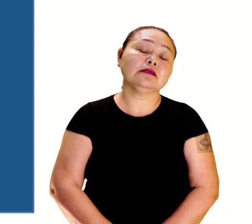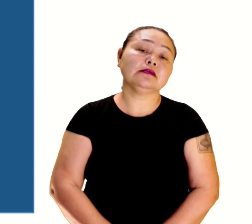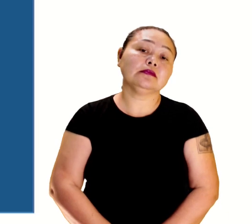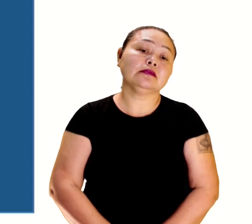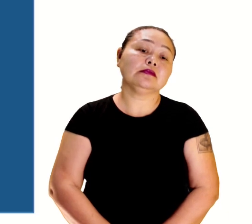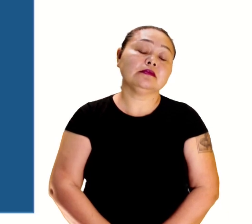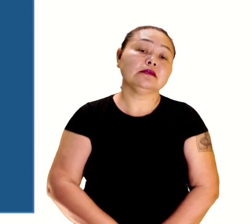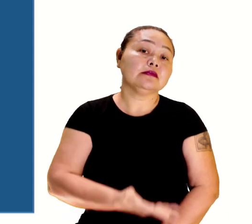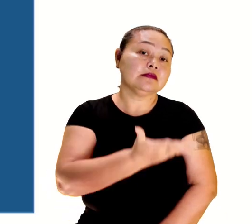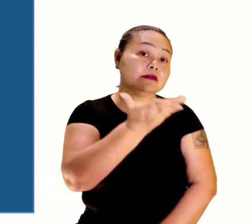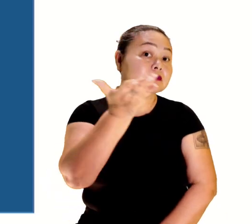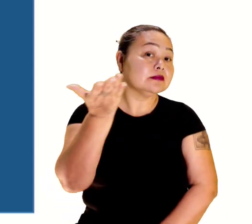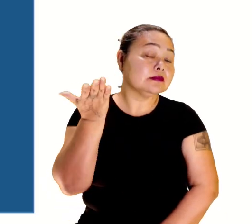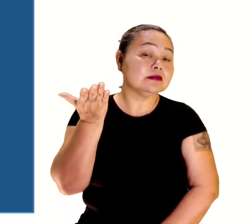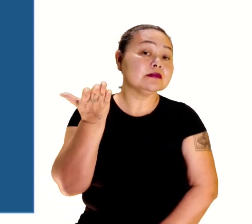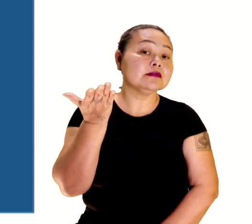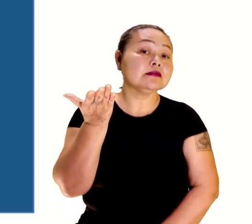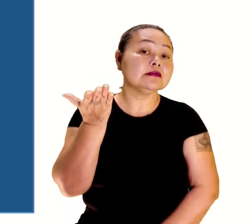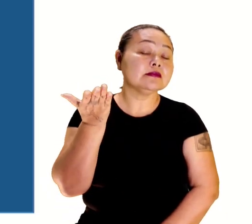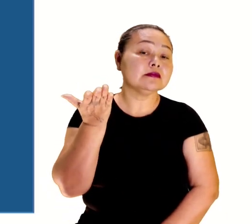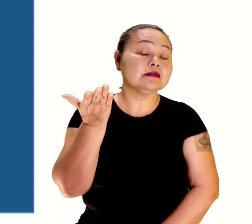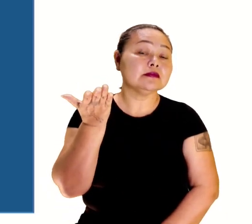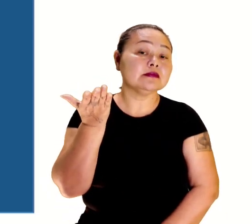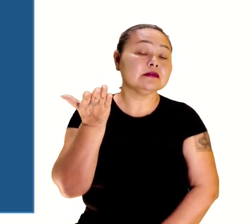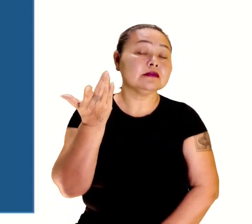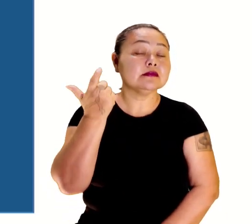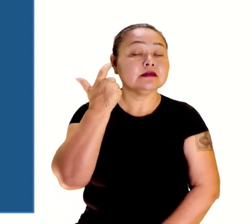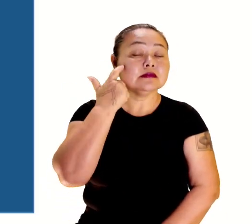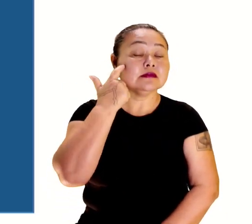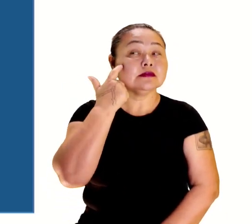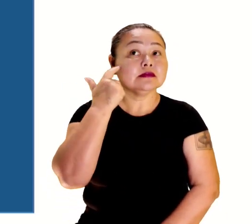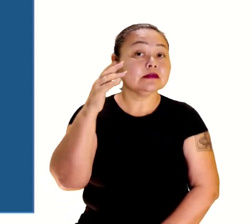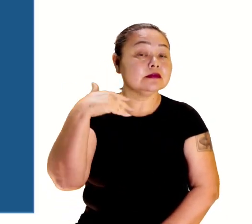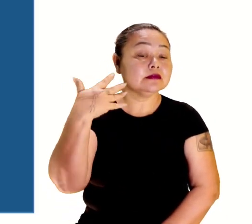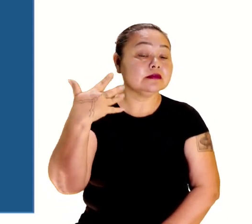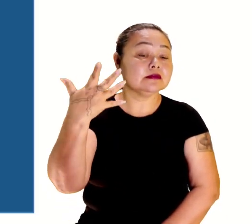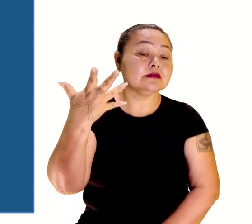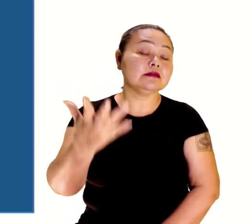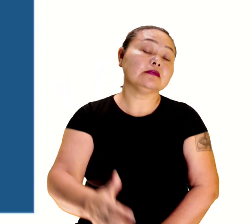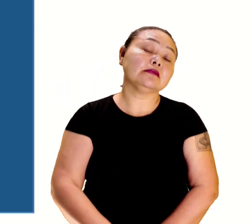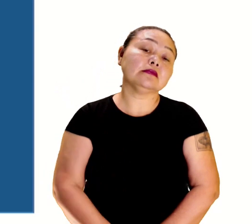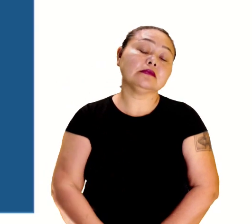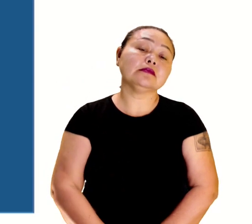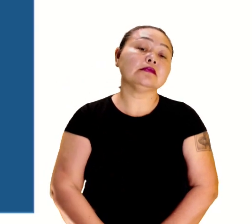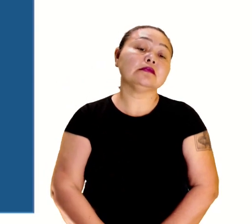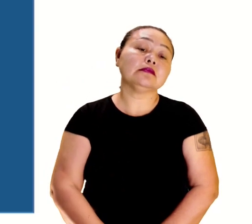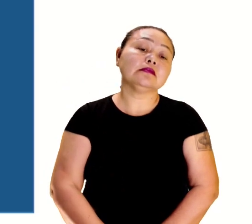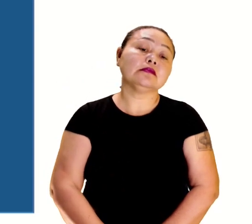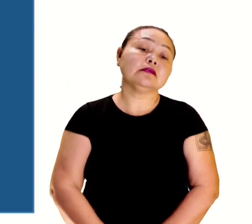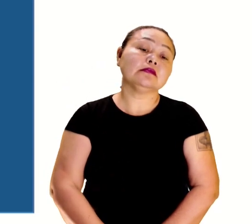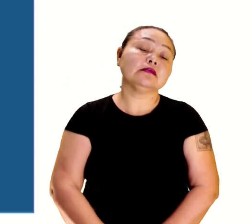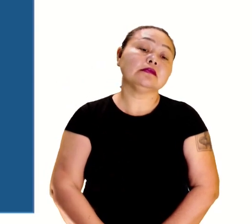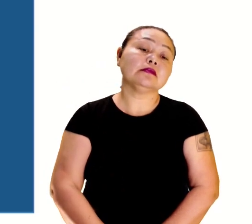É com vocês. Vamos pensando.